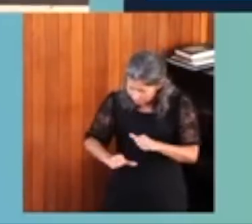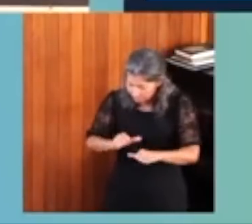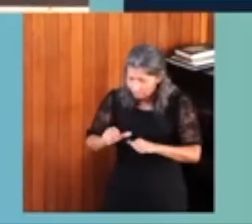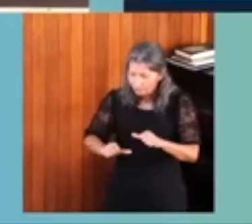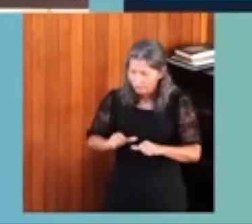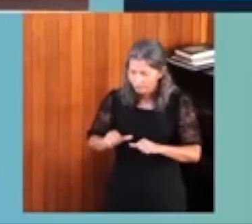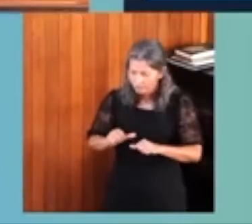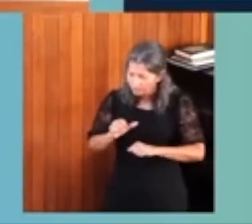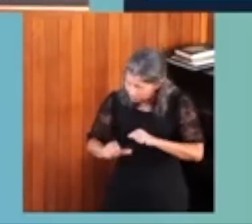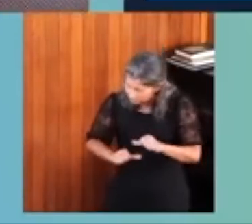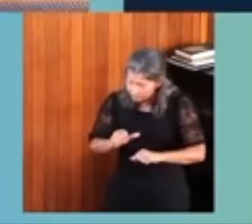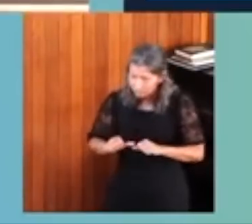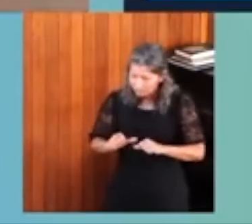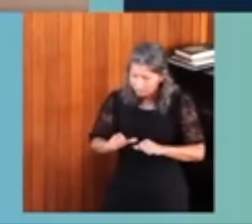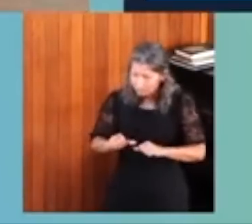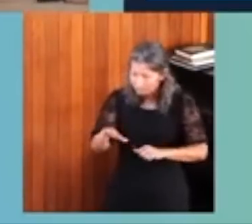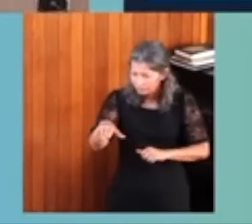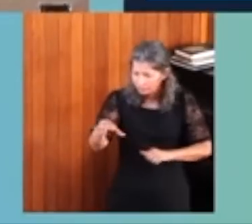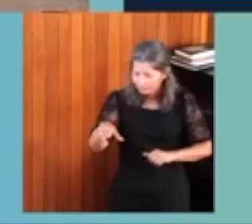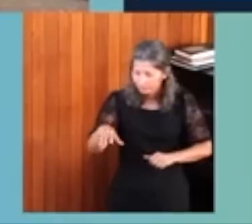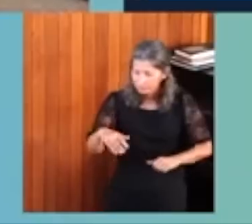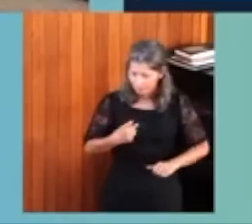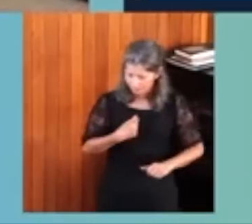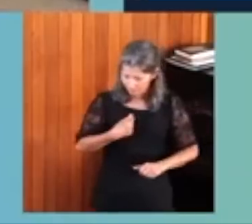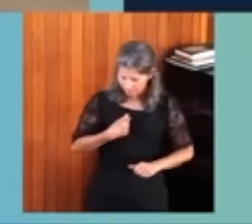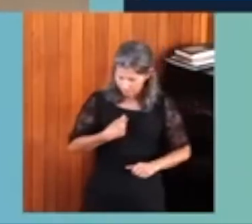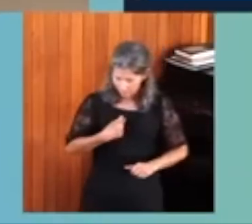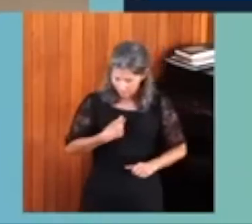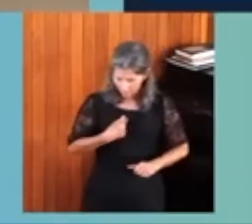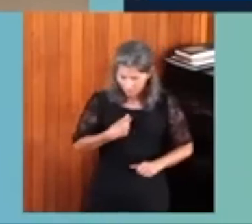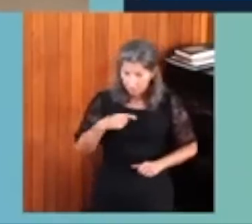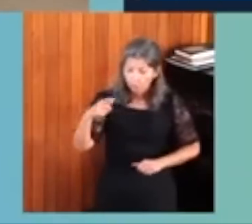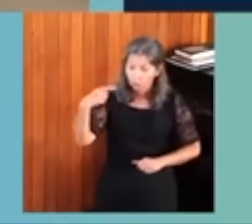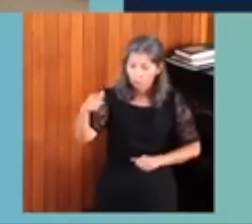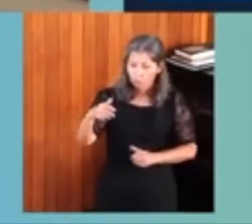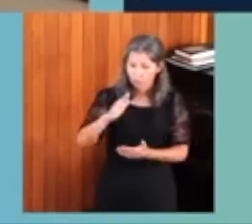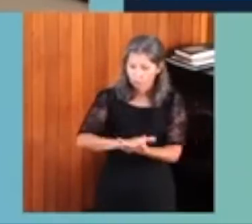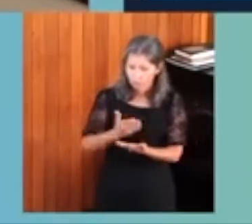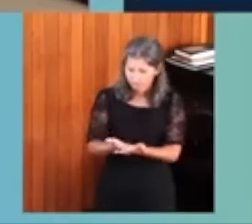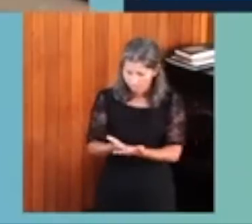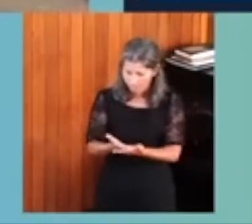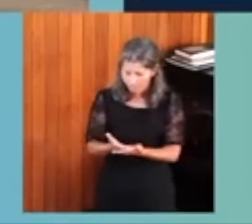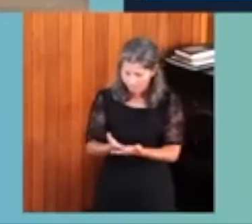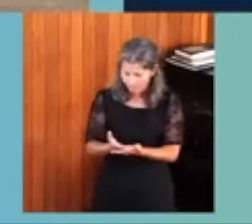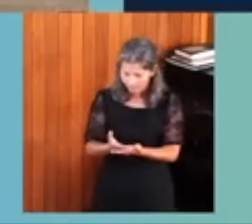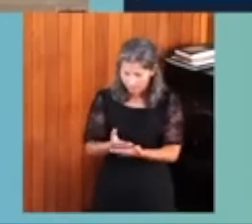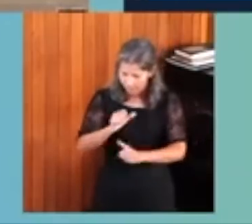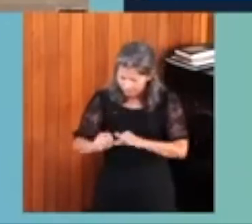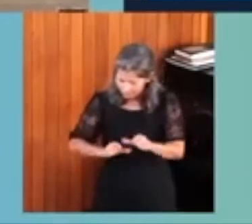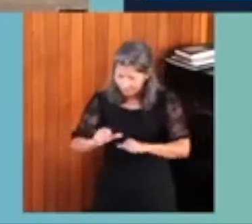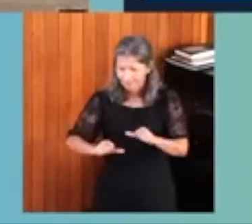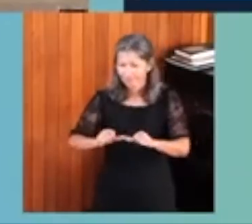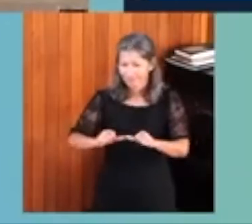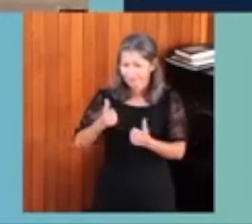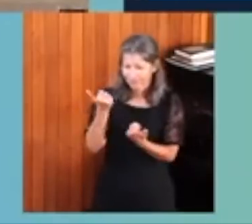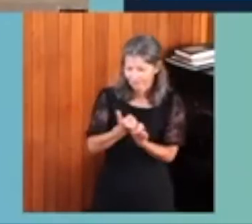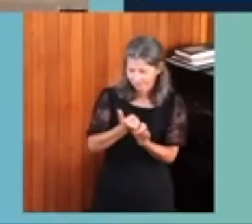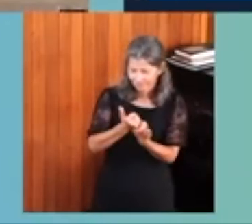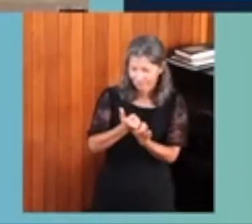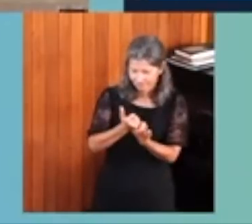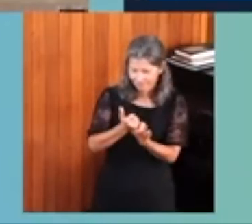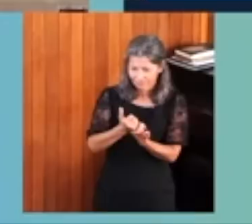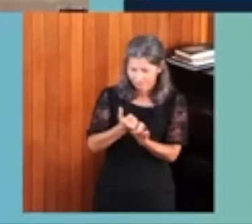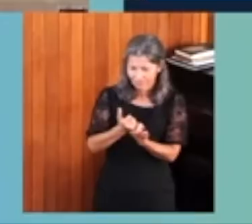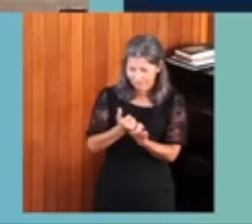selo? Então não perca a sequência, tá? Vamos avante. Quem são esses que vão receber